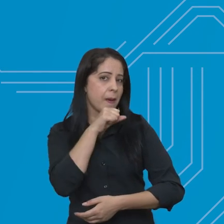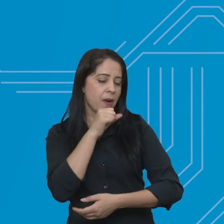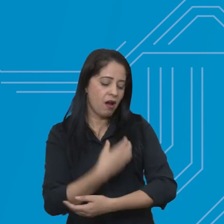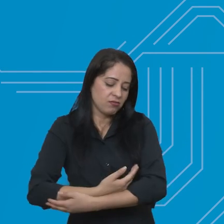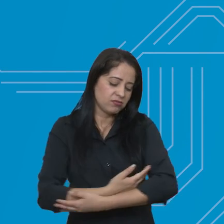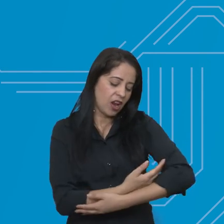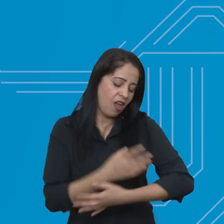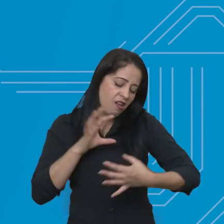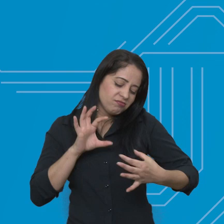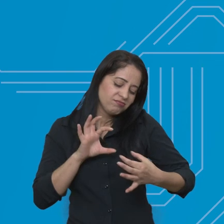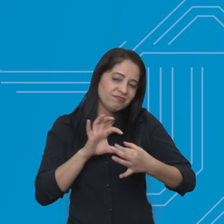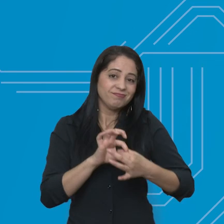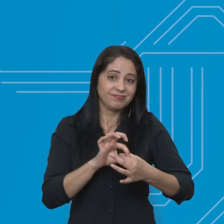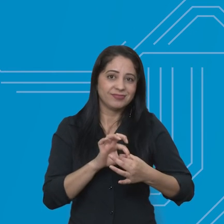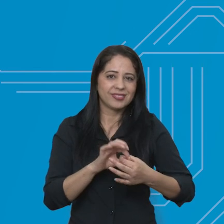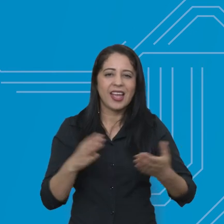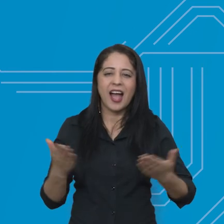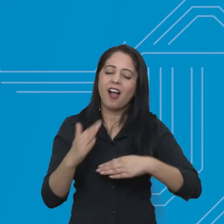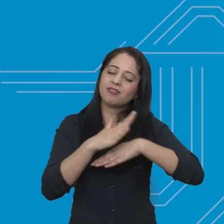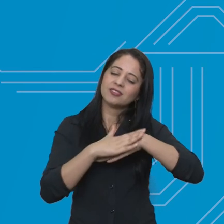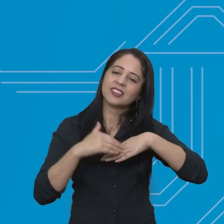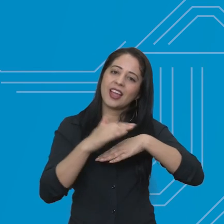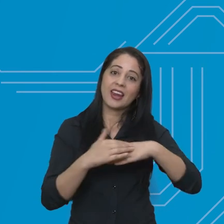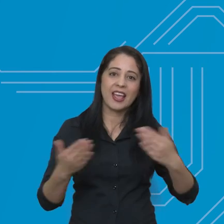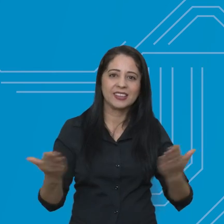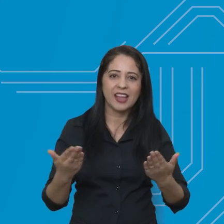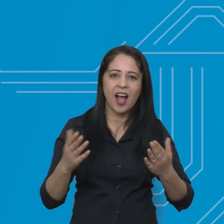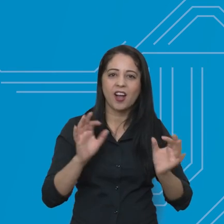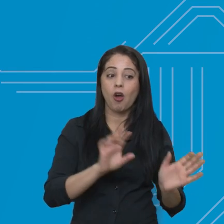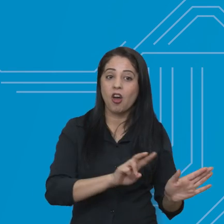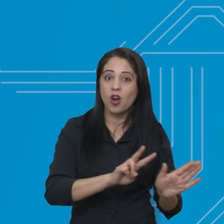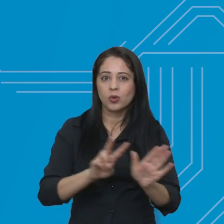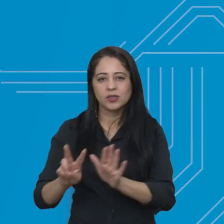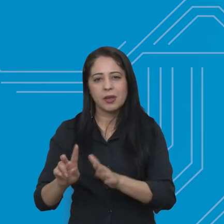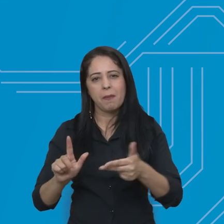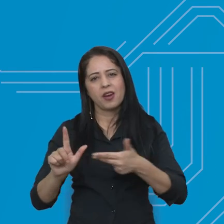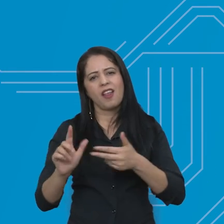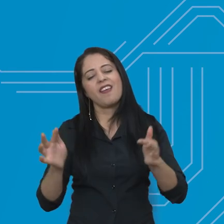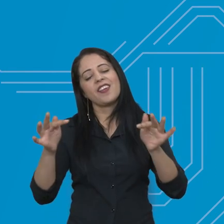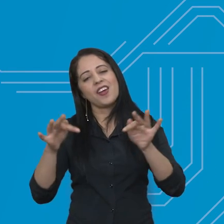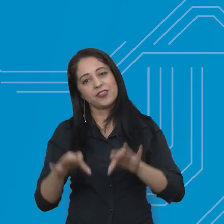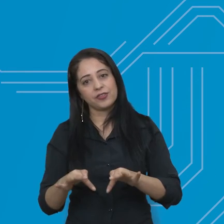laço afetivo entre mãe e filho. E nesse clima agradável, encerramos mais uma